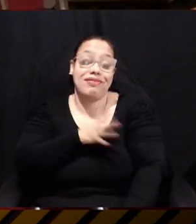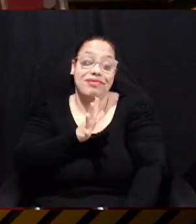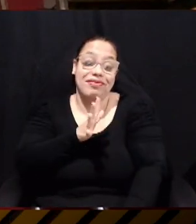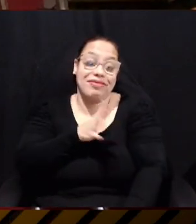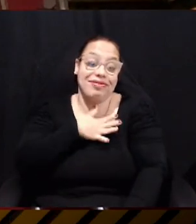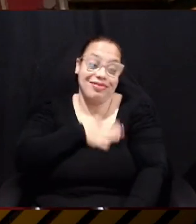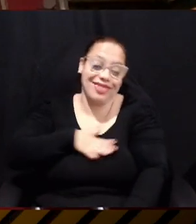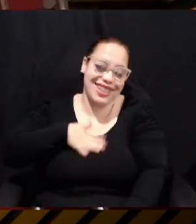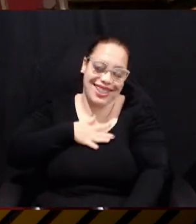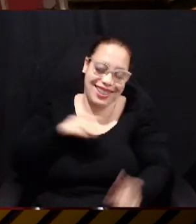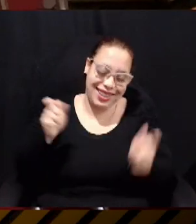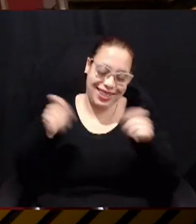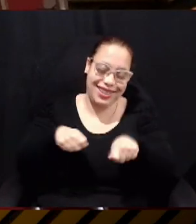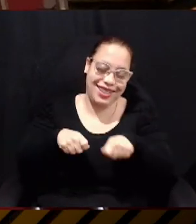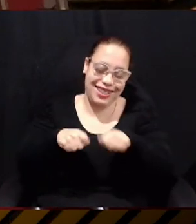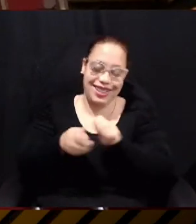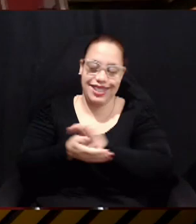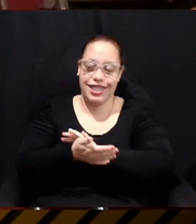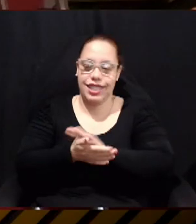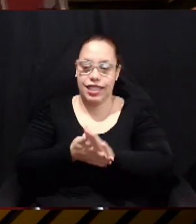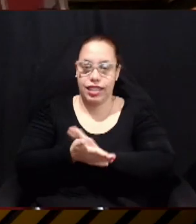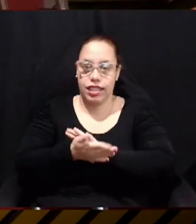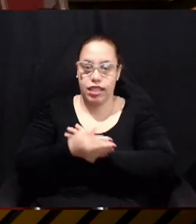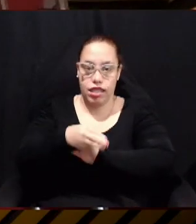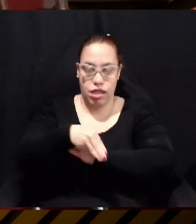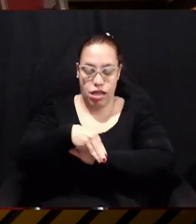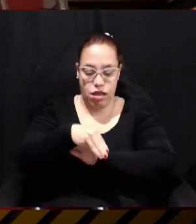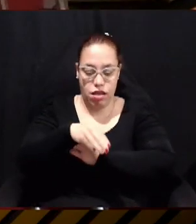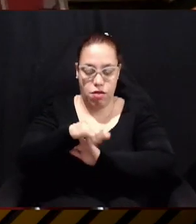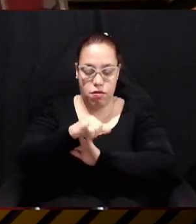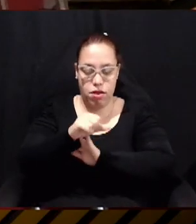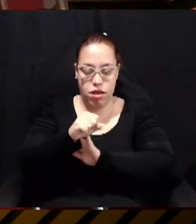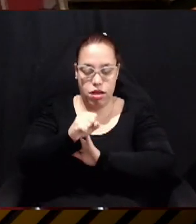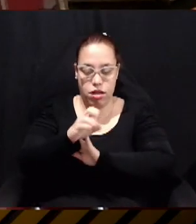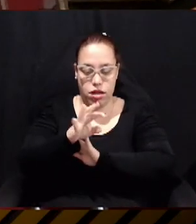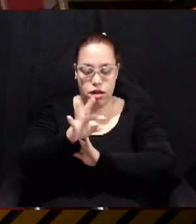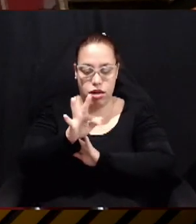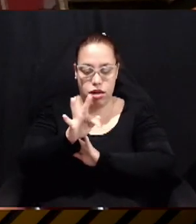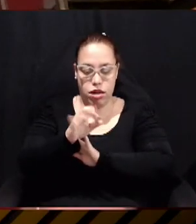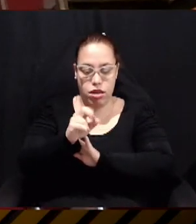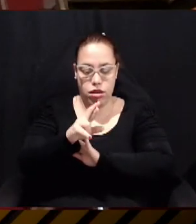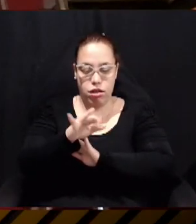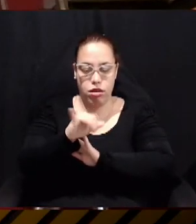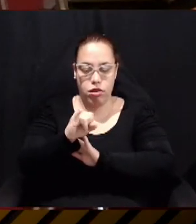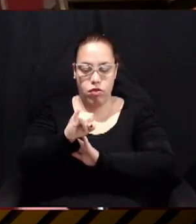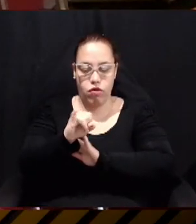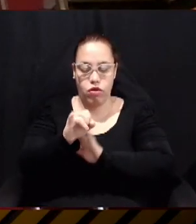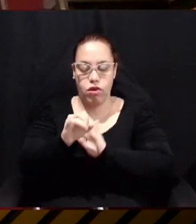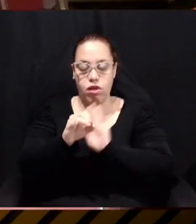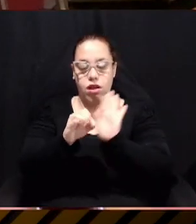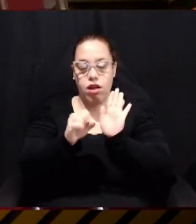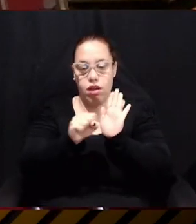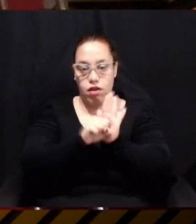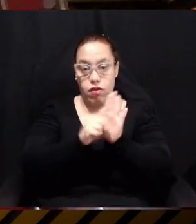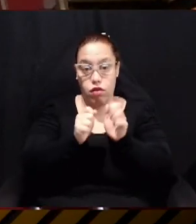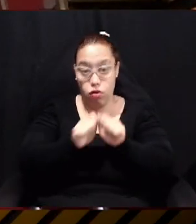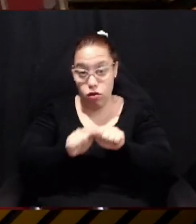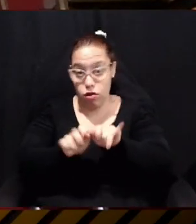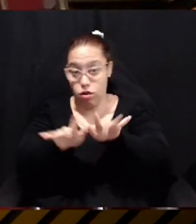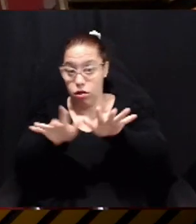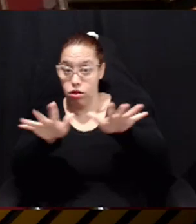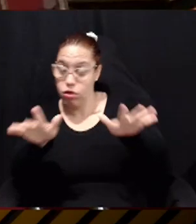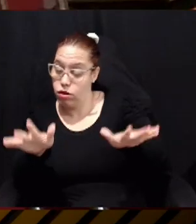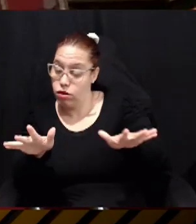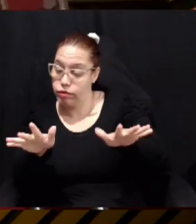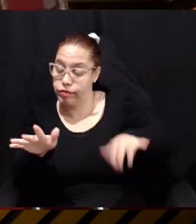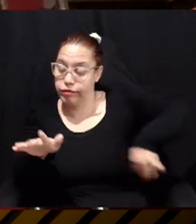possibilidade. Foi uma coisa que a Mistifório, a editora, trouxe muito, esse pensamento, sabe? Essa coisa de expandir ali para essas